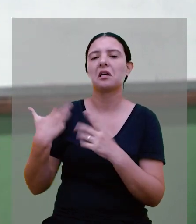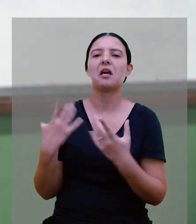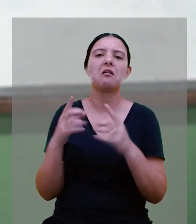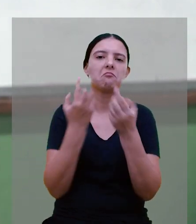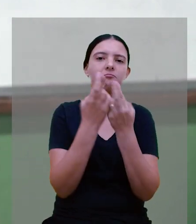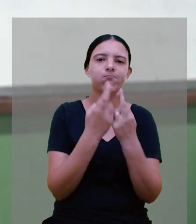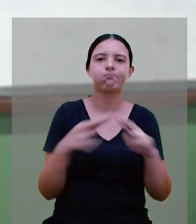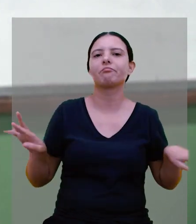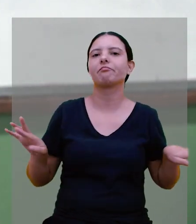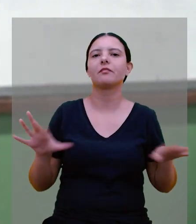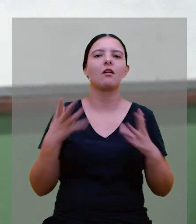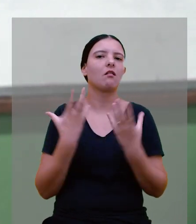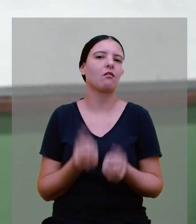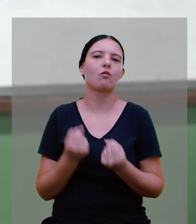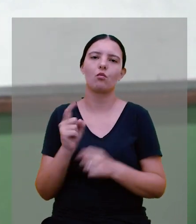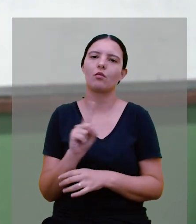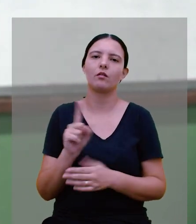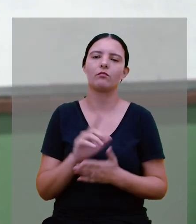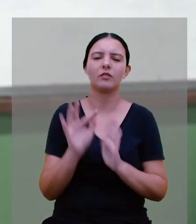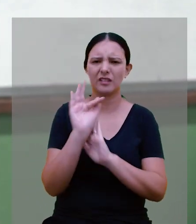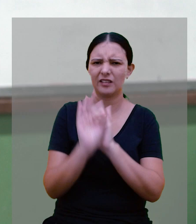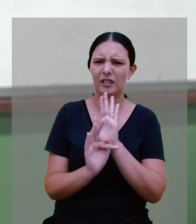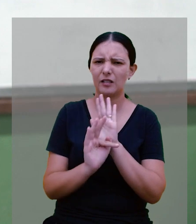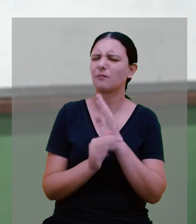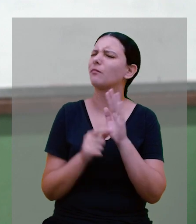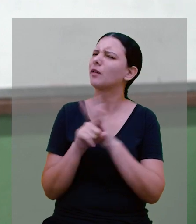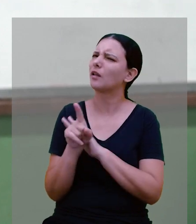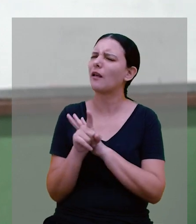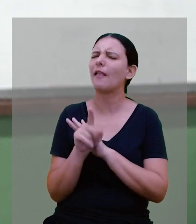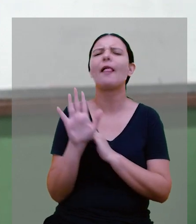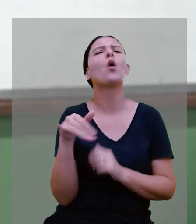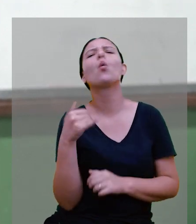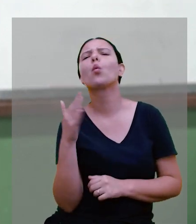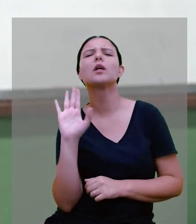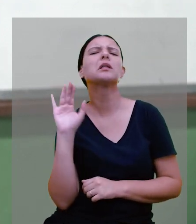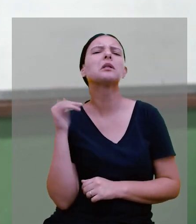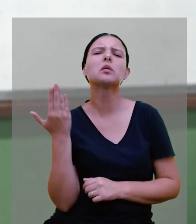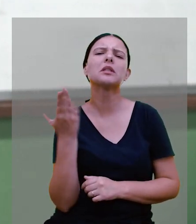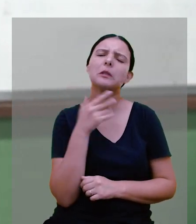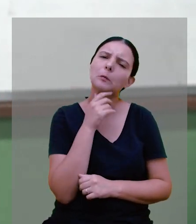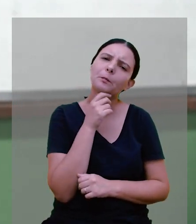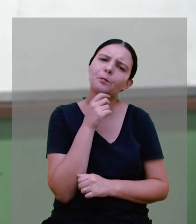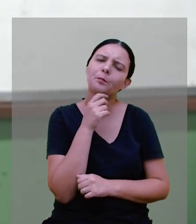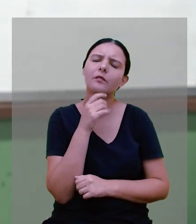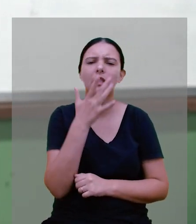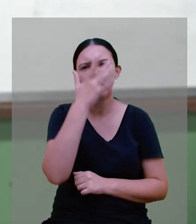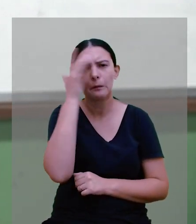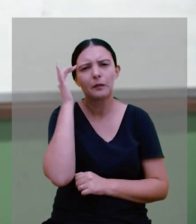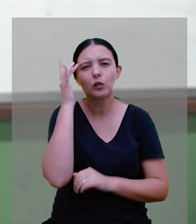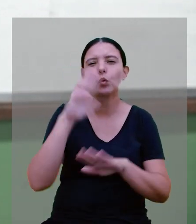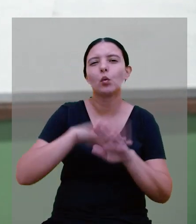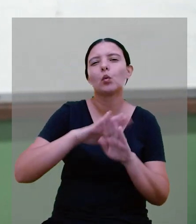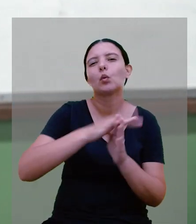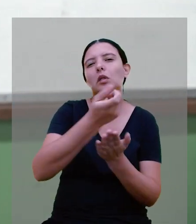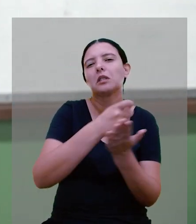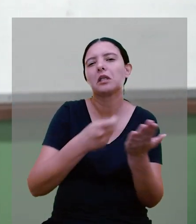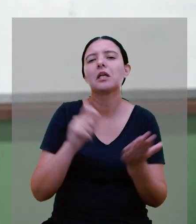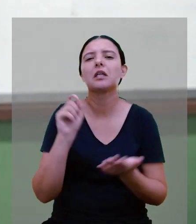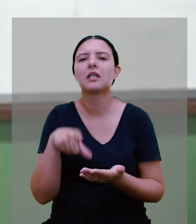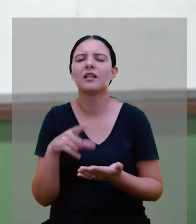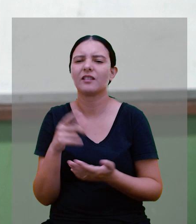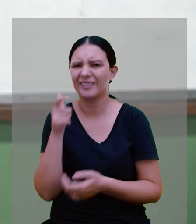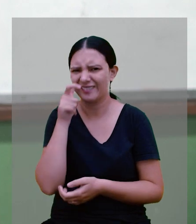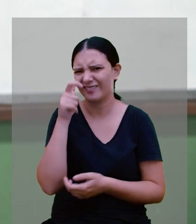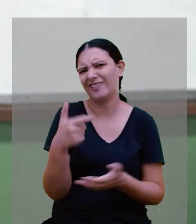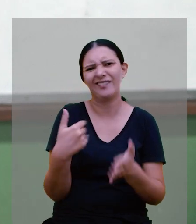relacionamento. Lemos o texto. Aí eu posso perguntar: quando aconteceu o fato? Quem foi o autor do fato? Não me